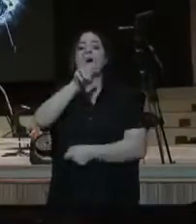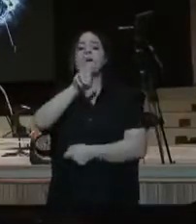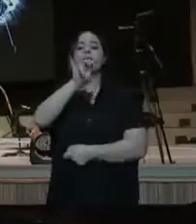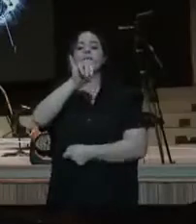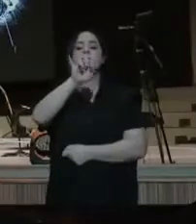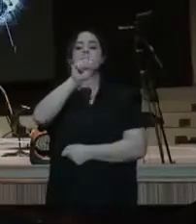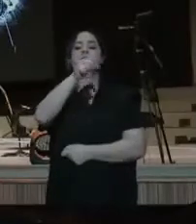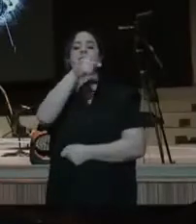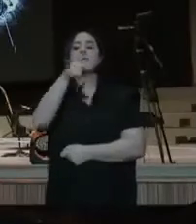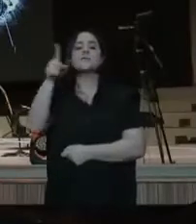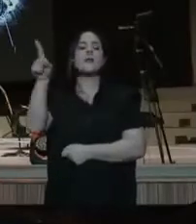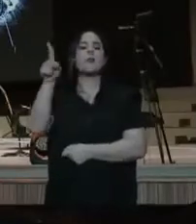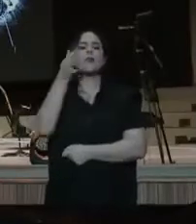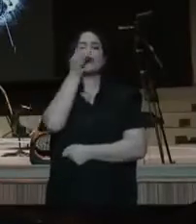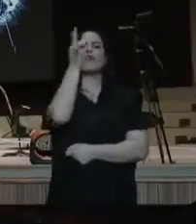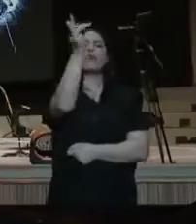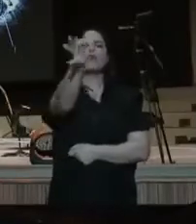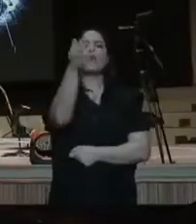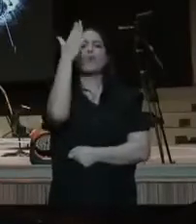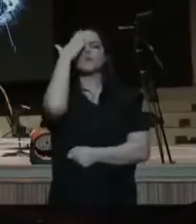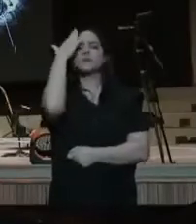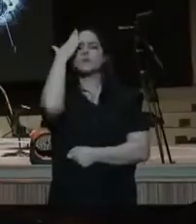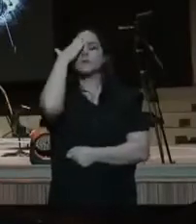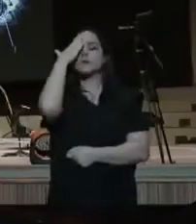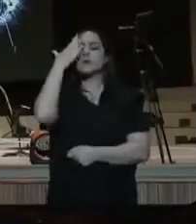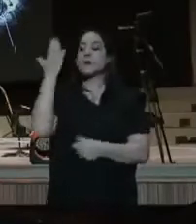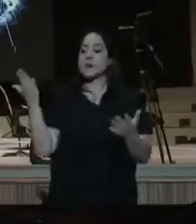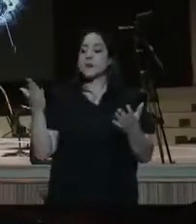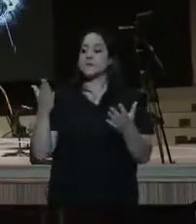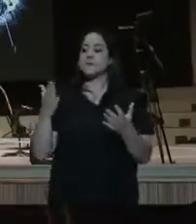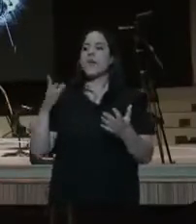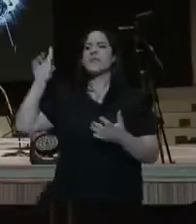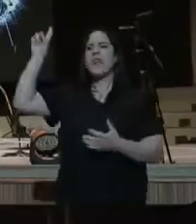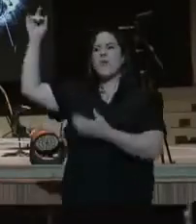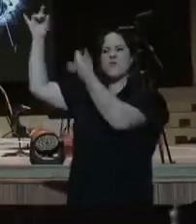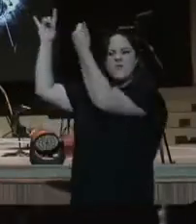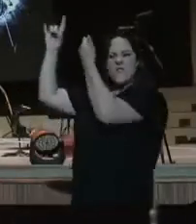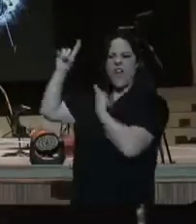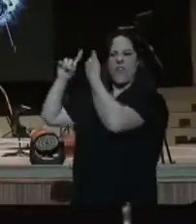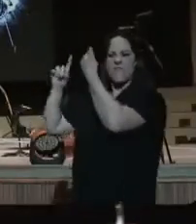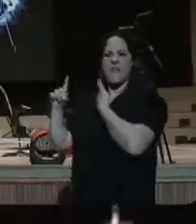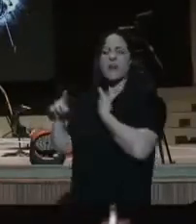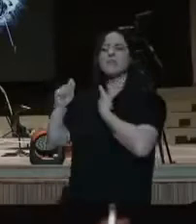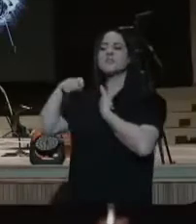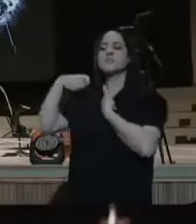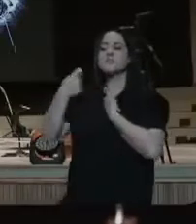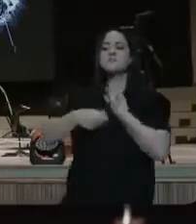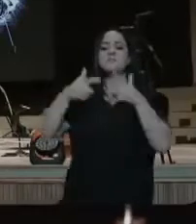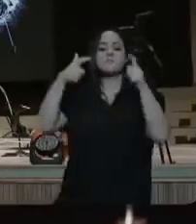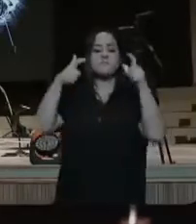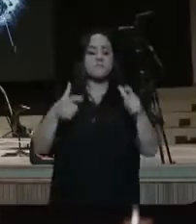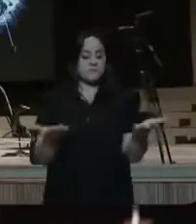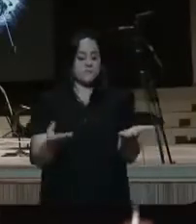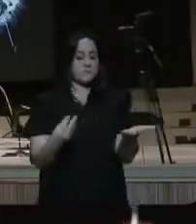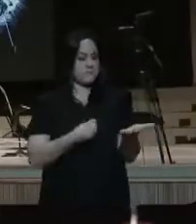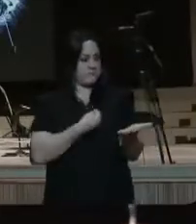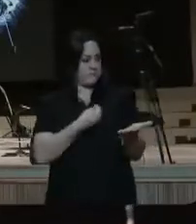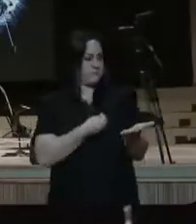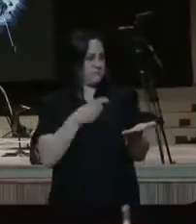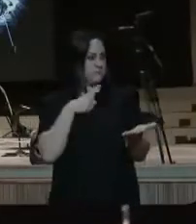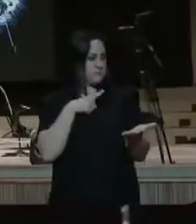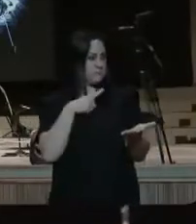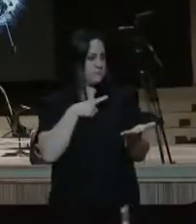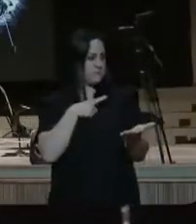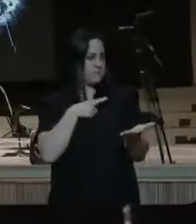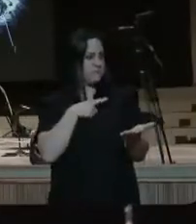porquê porque deus não fala com a gente tanto sobre o lugar onde a gente está hoje do